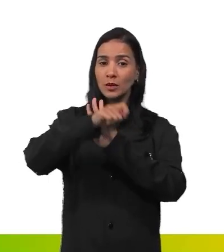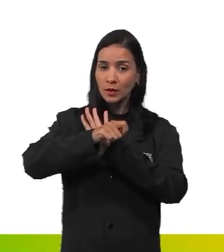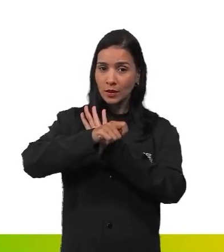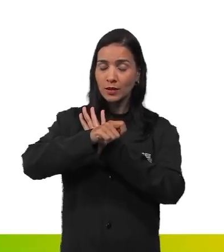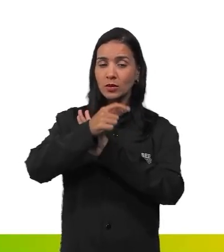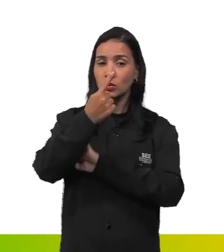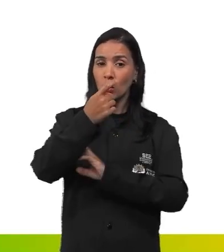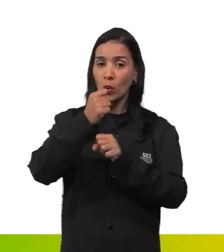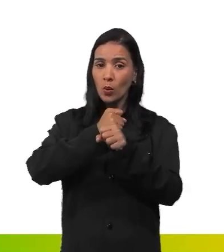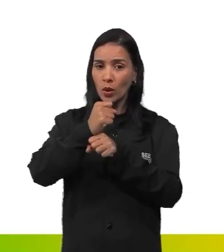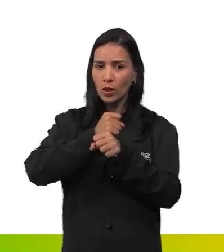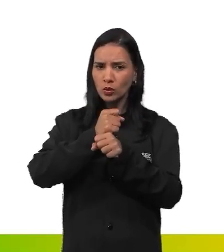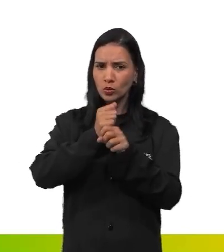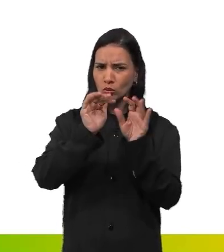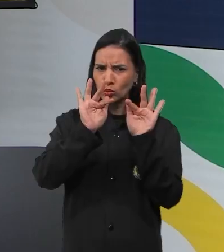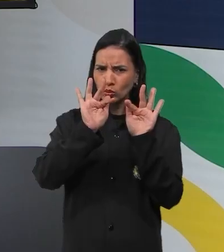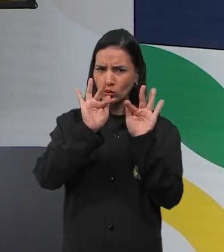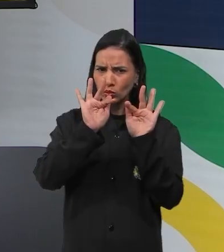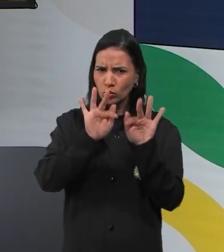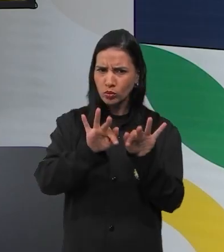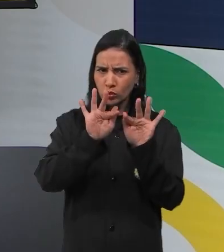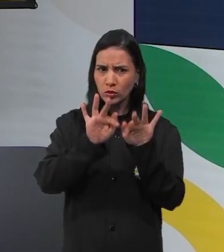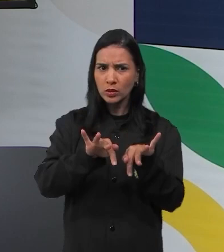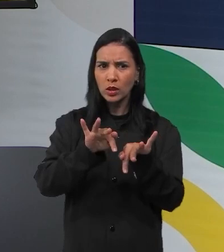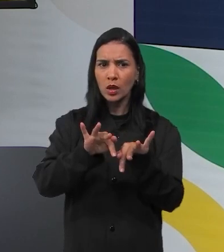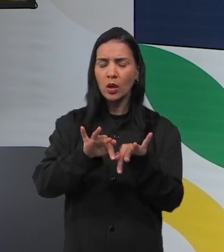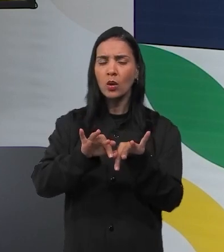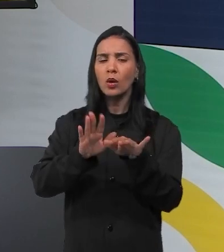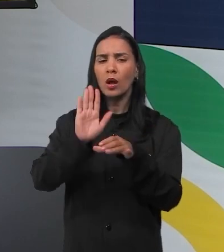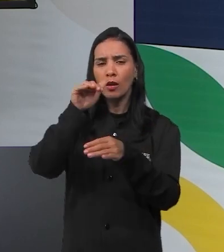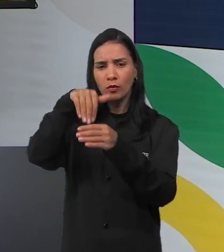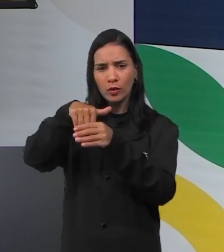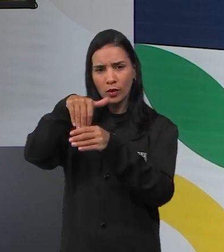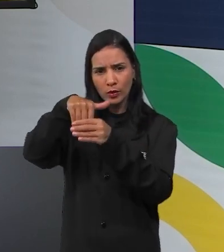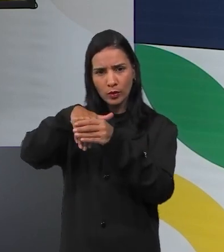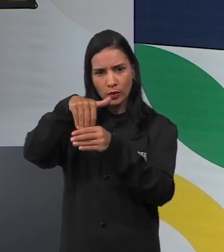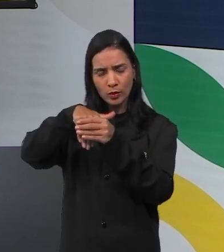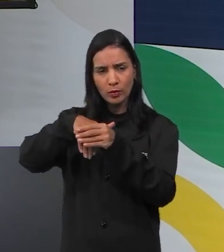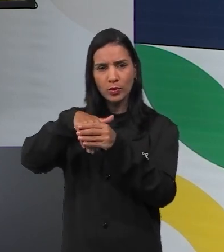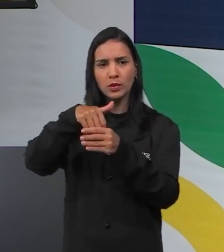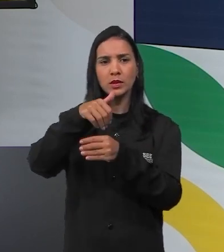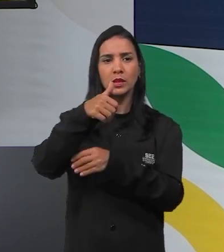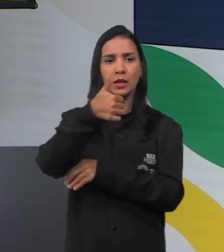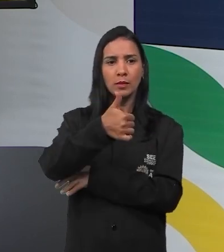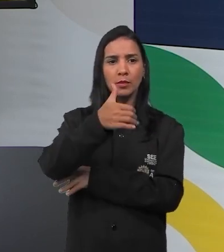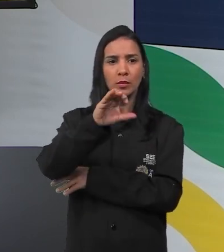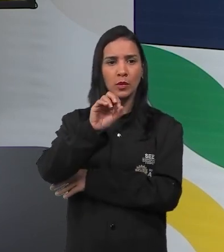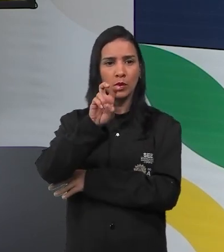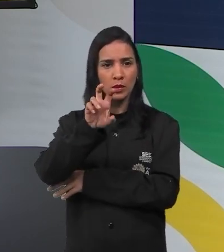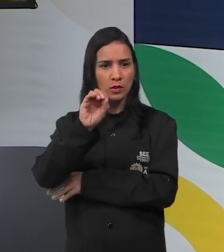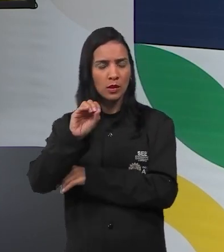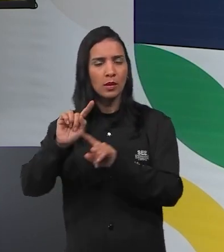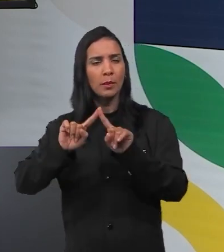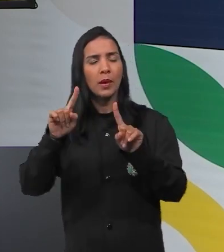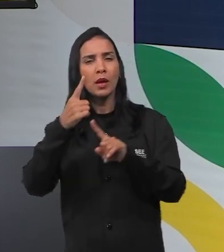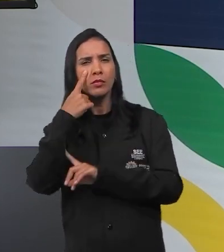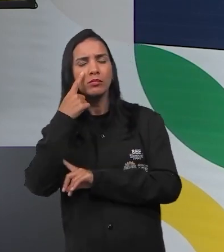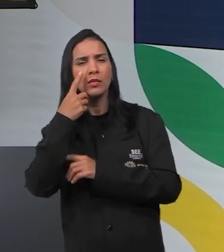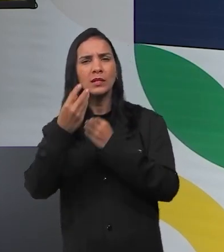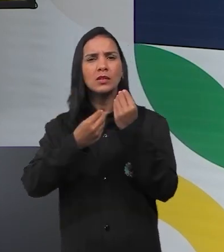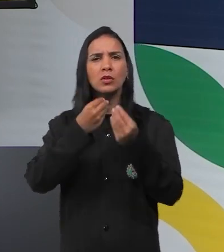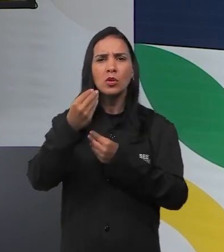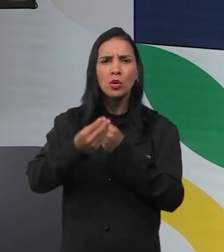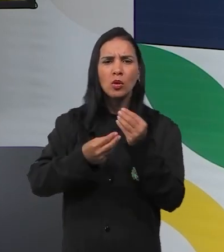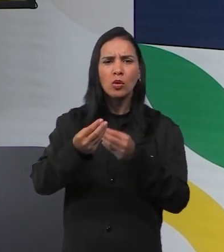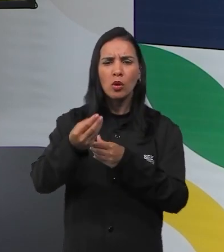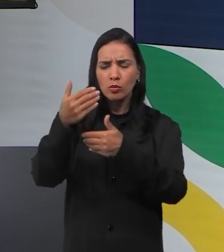meses? Então, você vai somar o valor do primeiro mês, o valor do segundo, o valor do terceiro e assim por diante. Só que agora eu posso